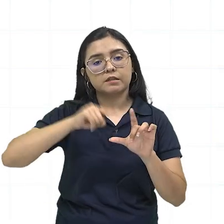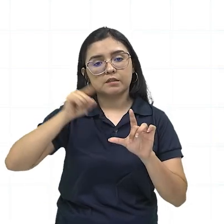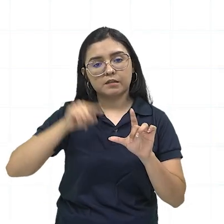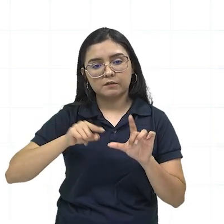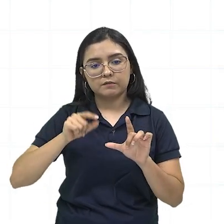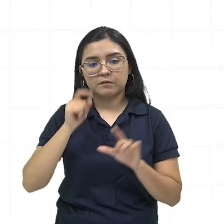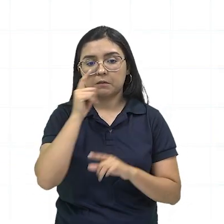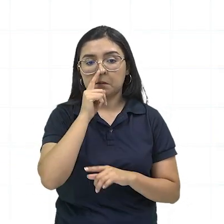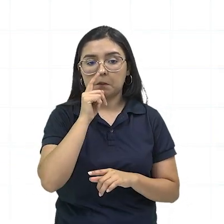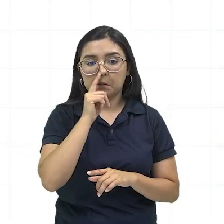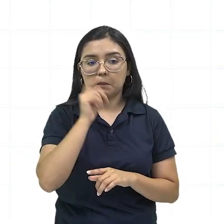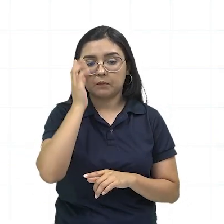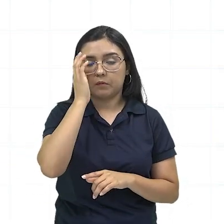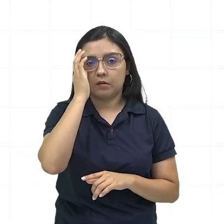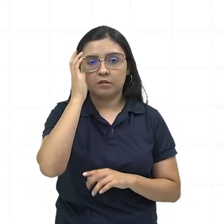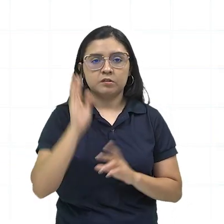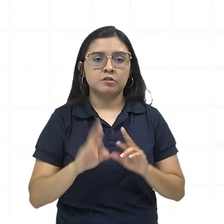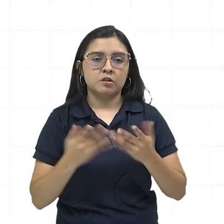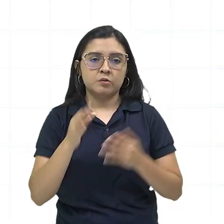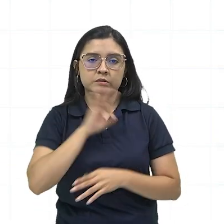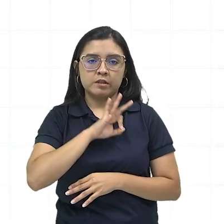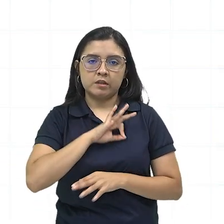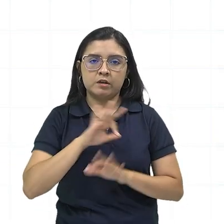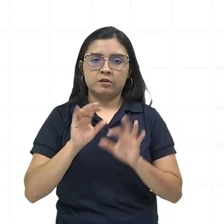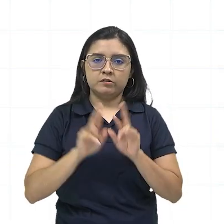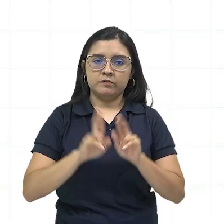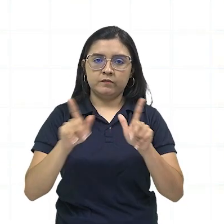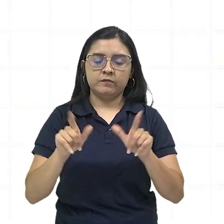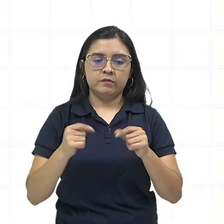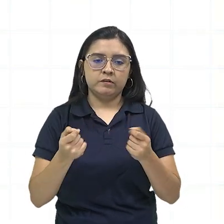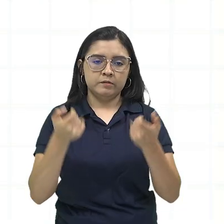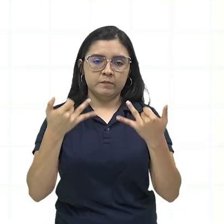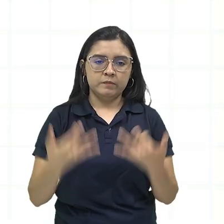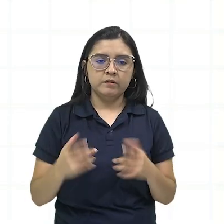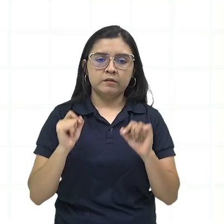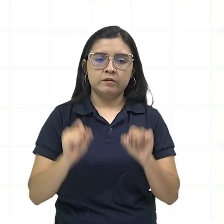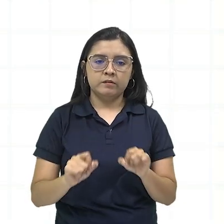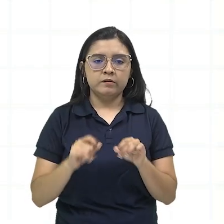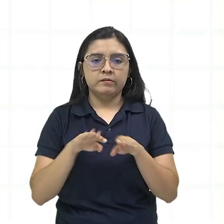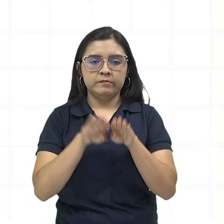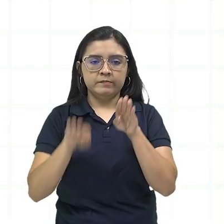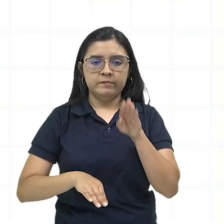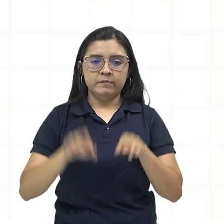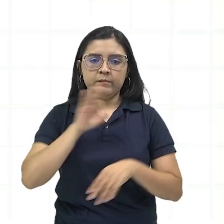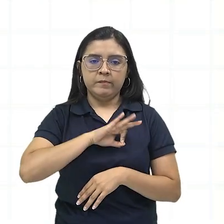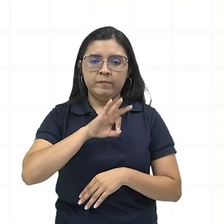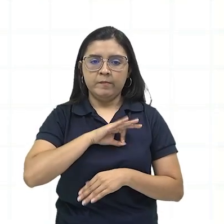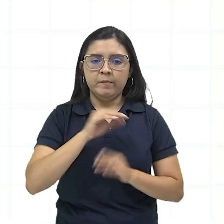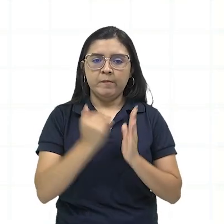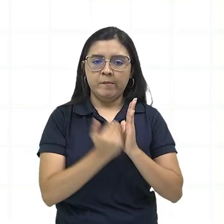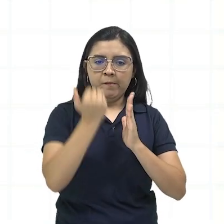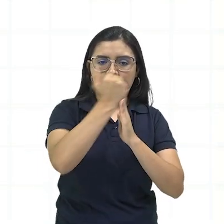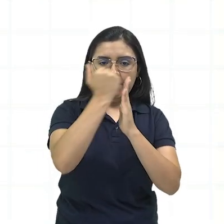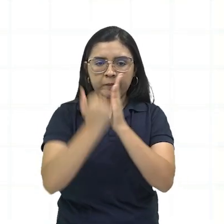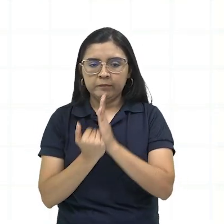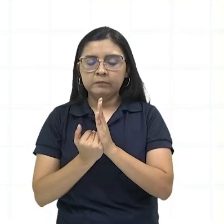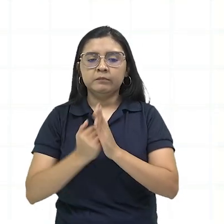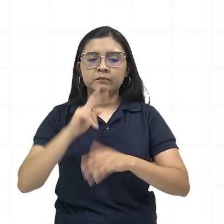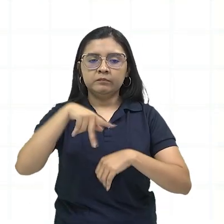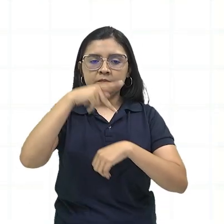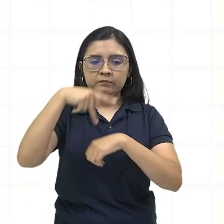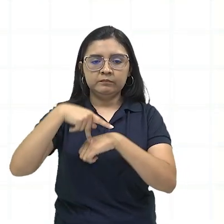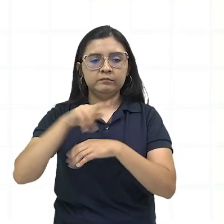de diferença salarial, que trata sobre a desigualdade salarial nos melhores e nos piores países